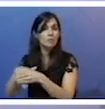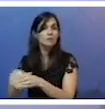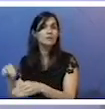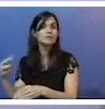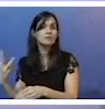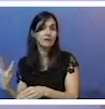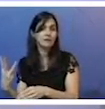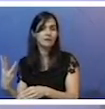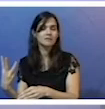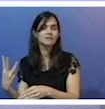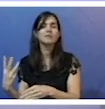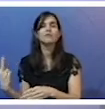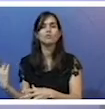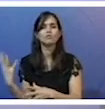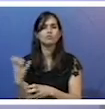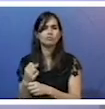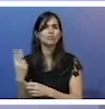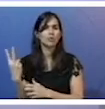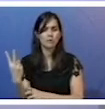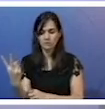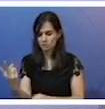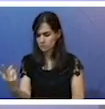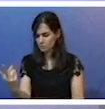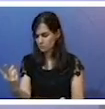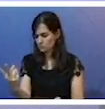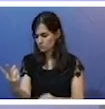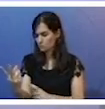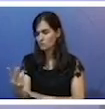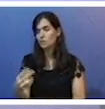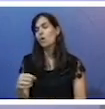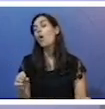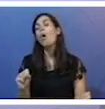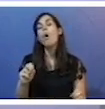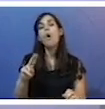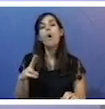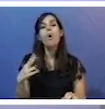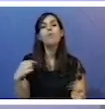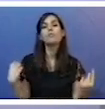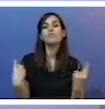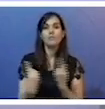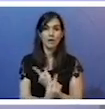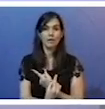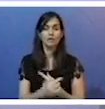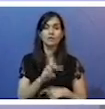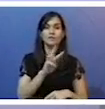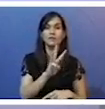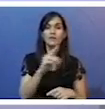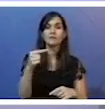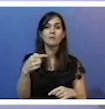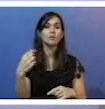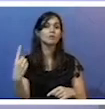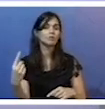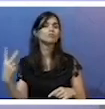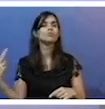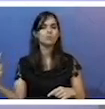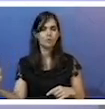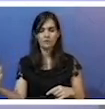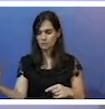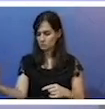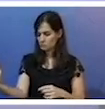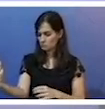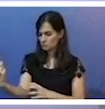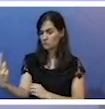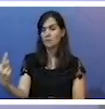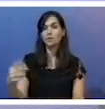vou ficar com dois ou inverte a conta em vez de ser menos ou mais três faz 3 - 1 da